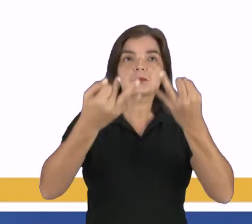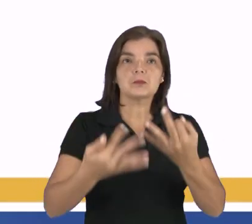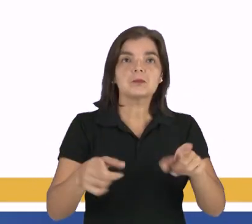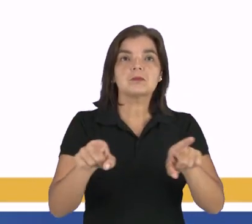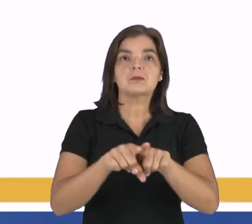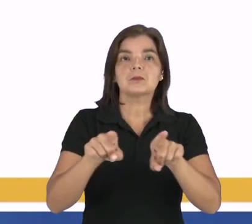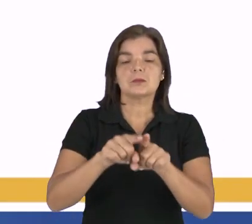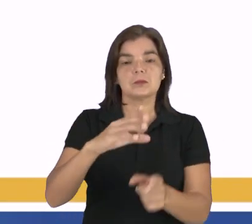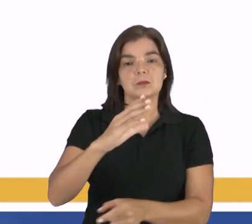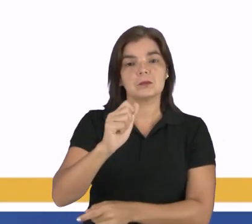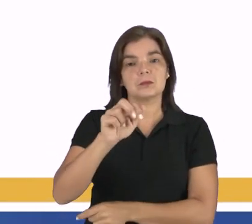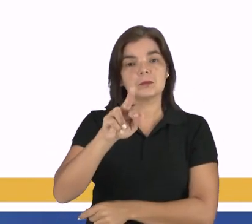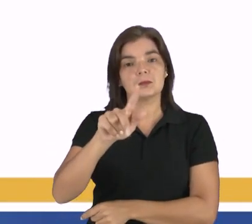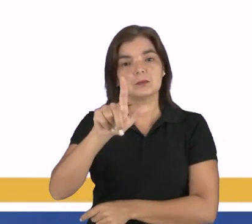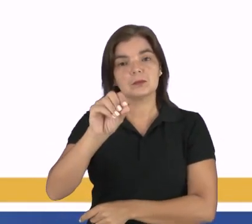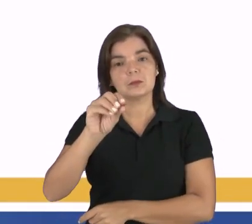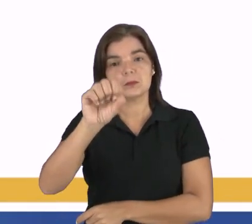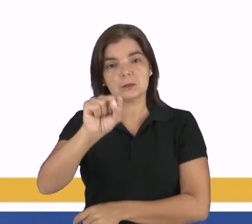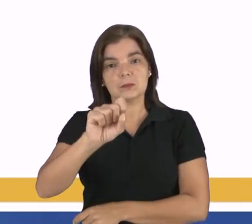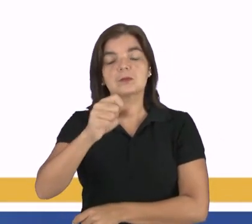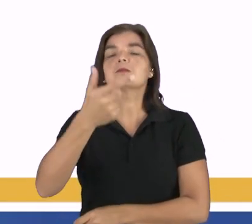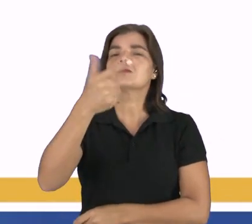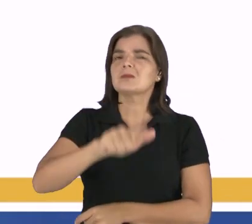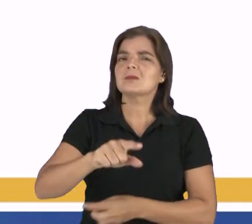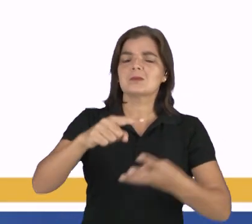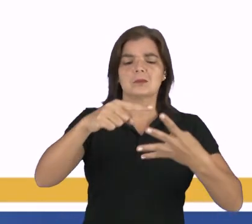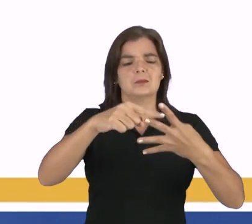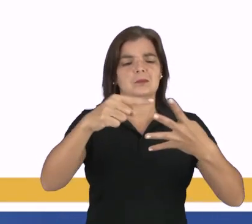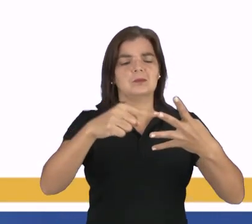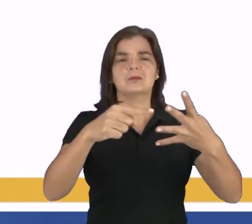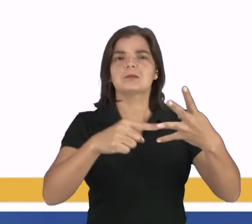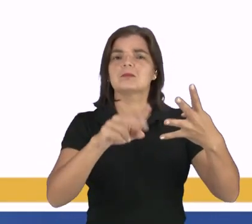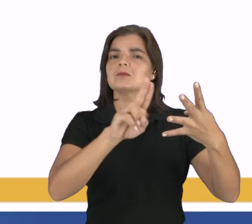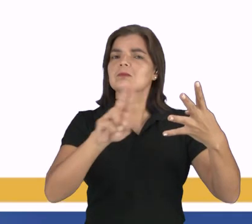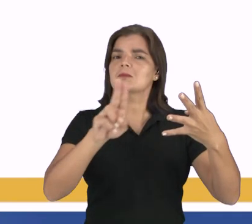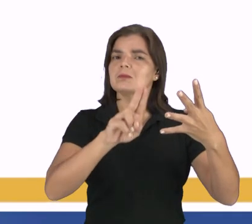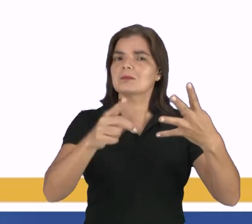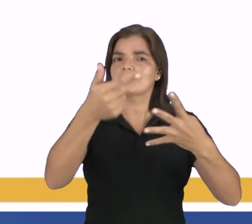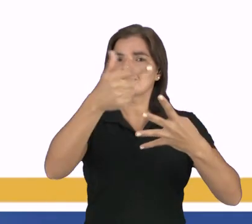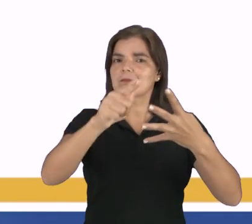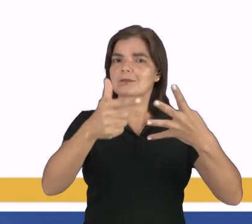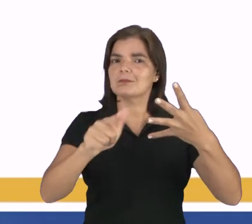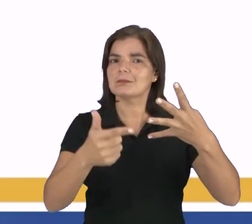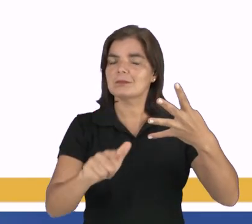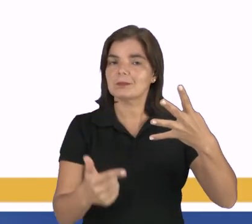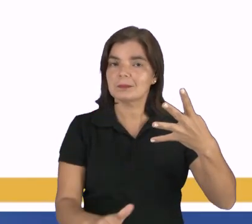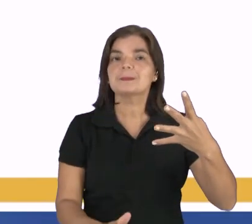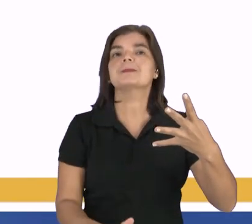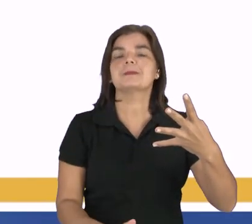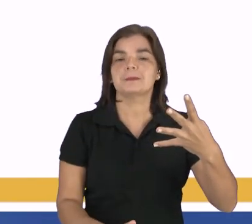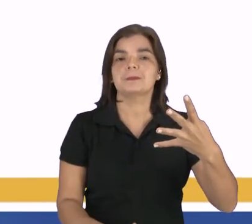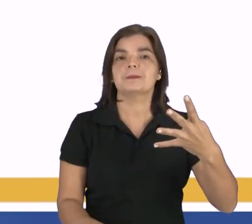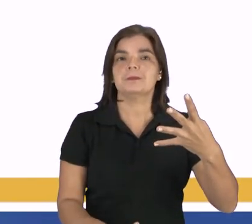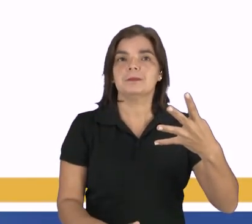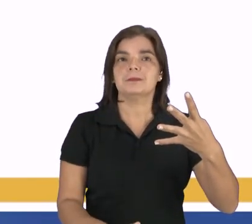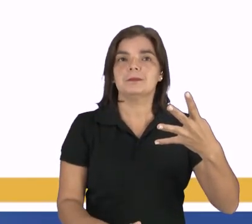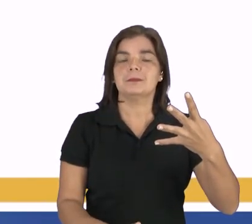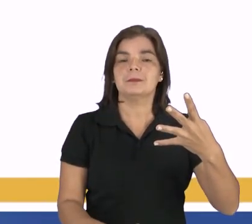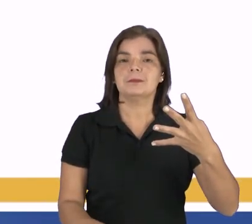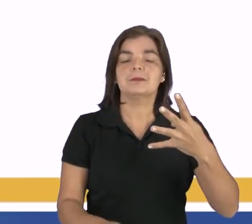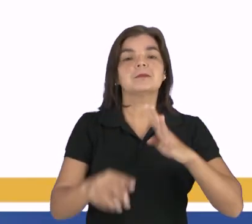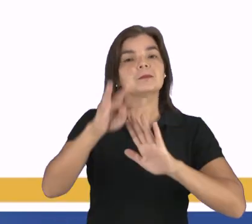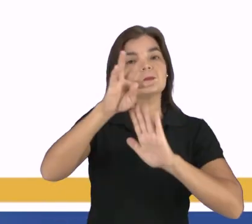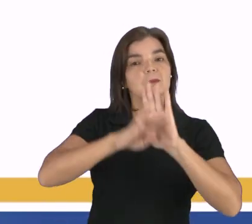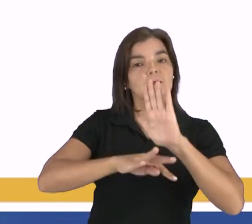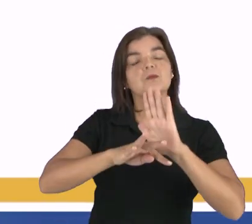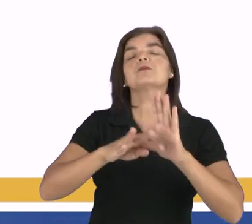sobre Carlos Drummond de Andrade, em que eu repito o nome dele 4 vezes. tá? É repetido o nome dele 4 vezes